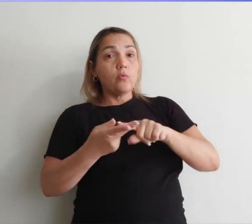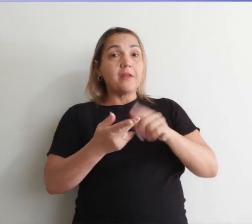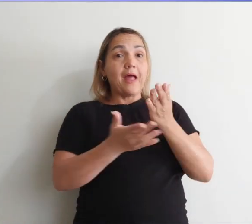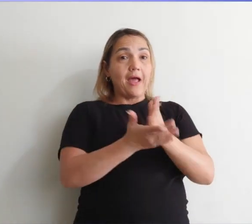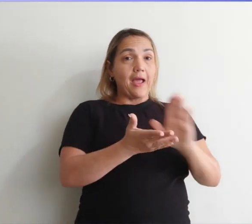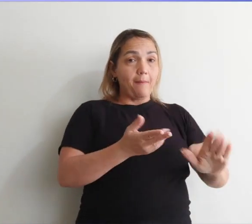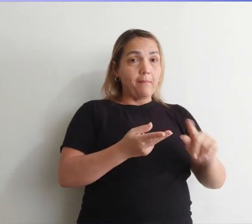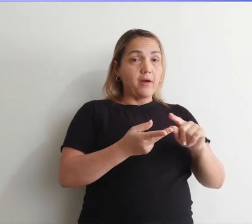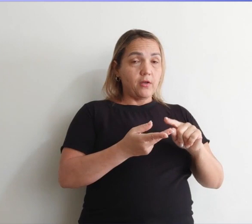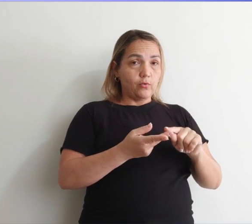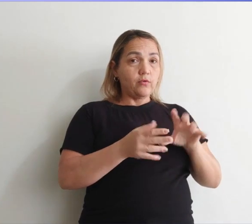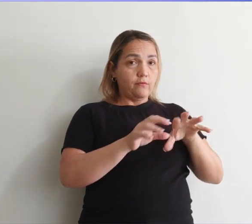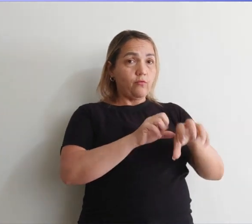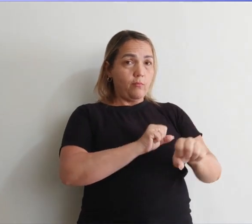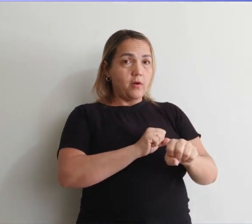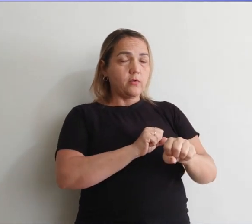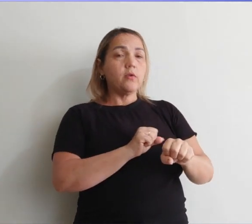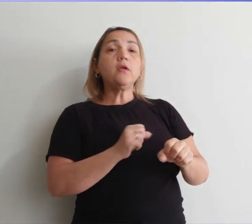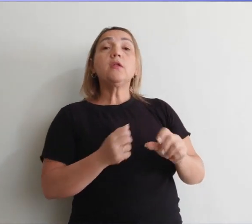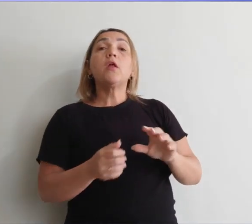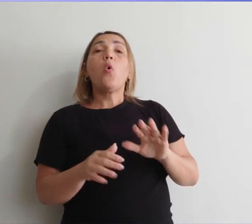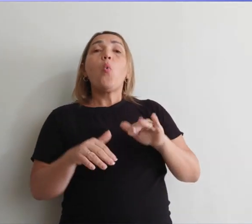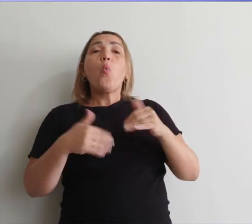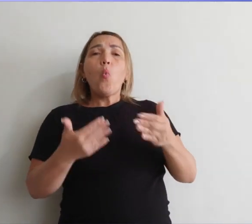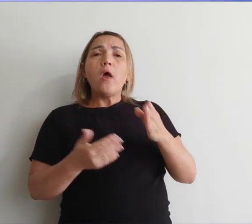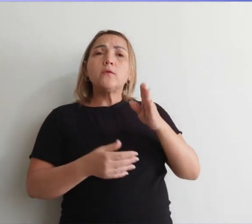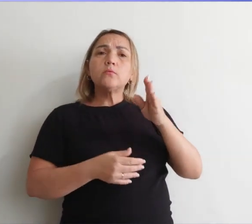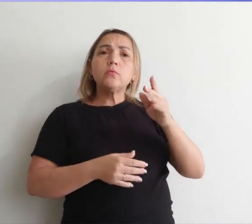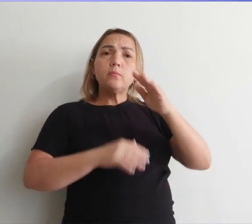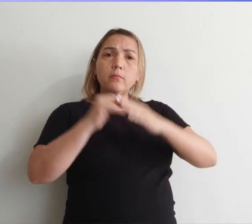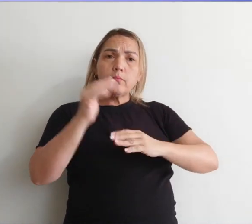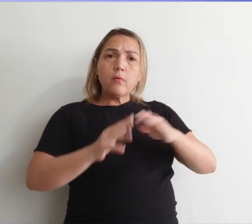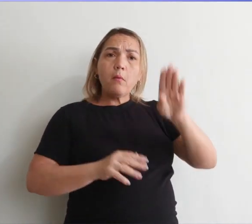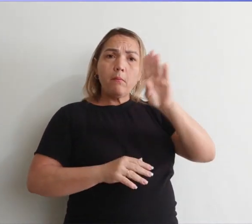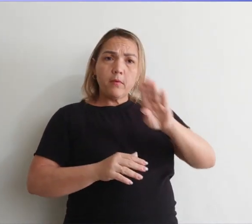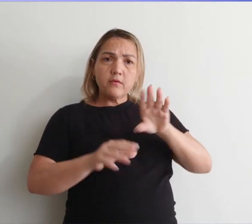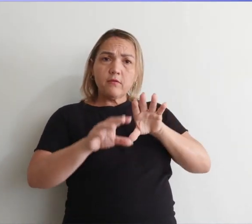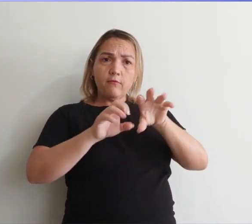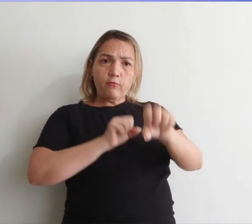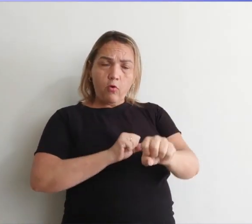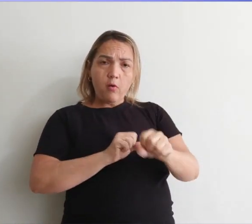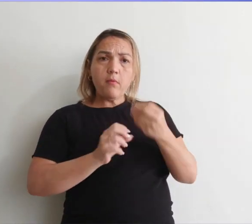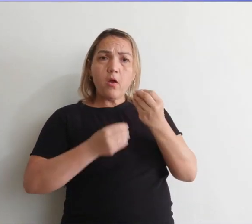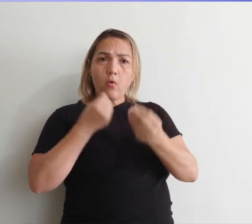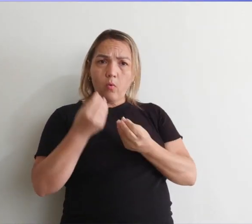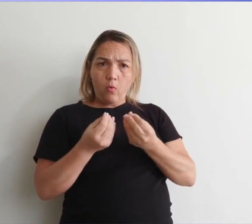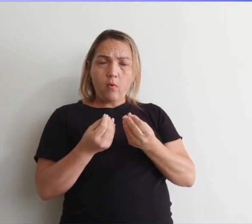Terminando, hoje o biólogo, quando ele se forma, ele enfrenta o mercado.